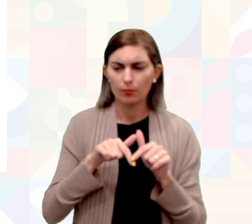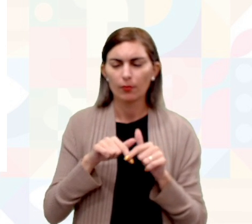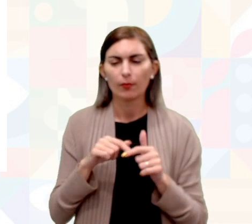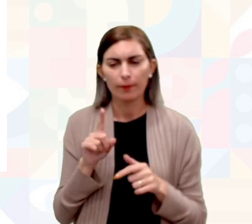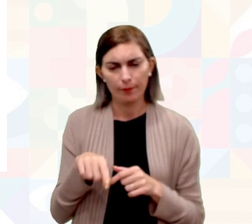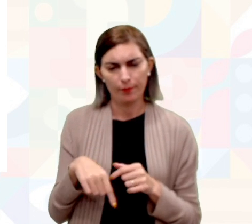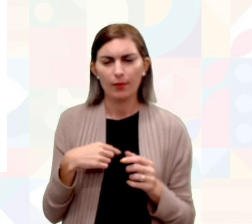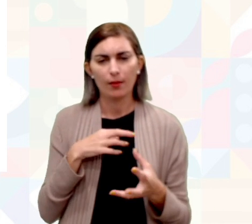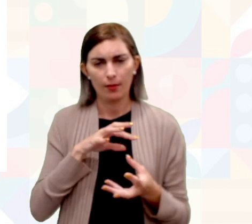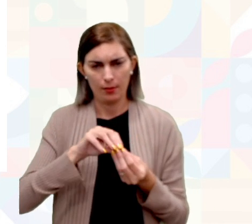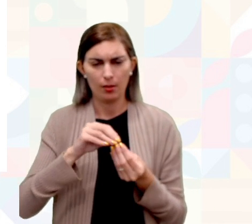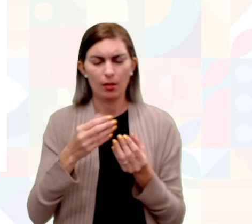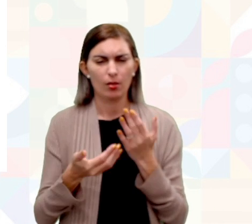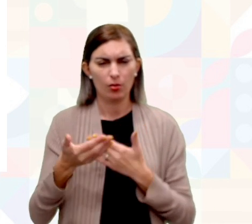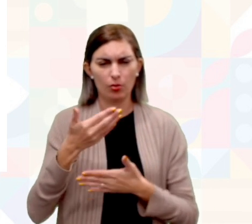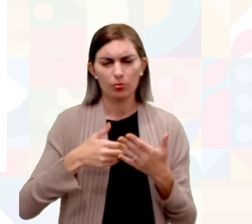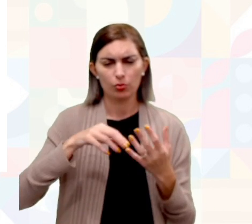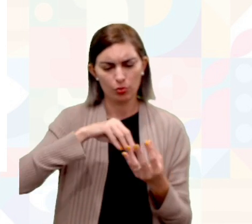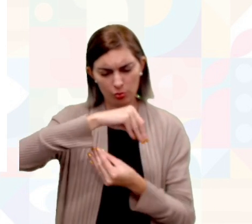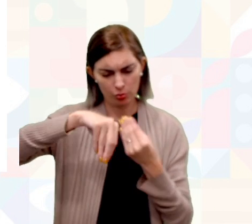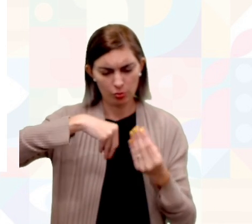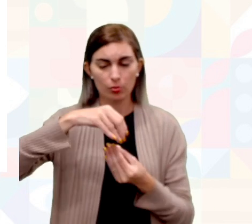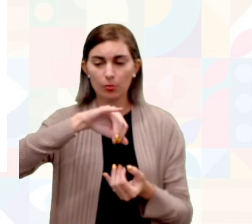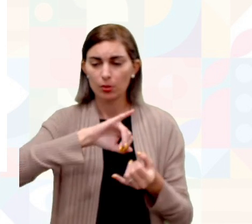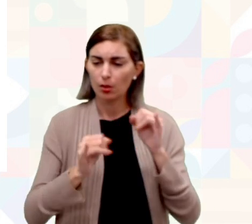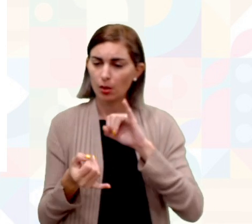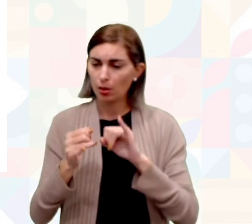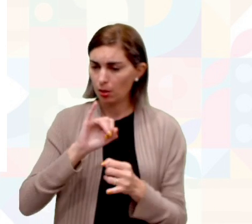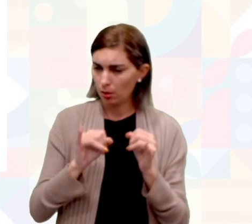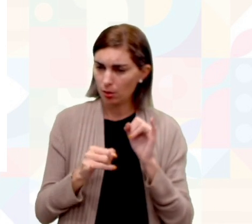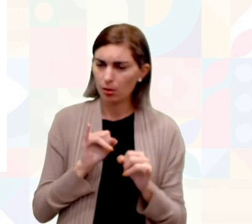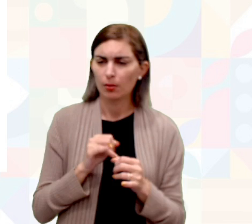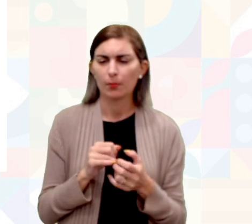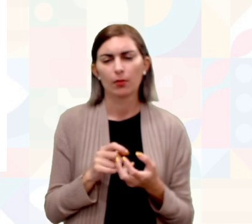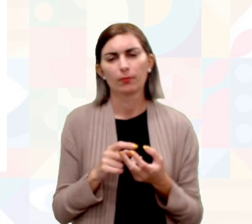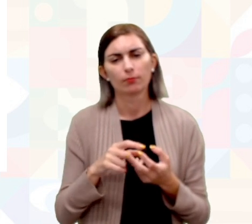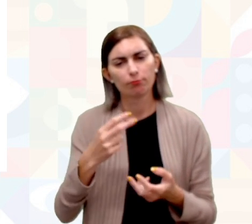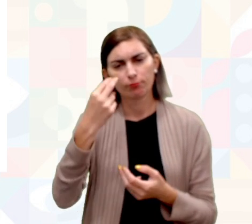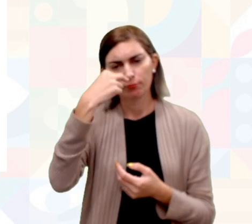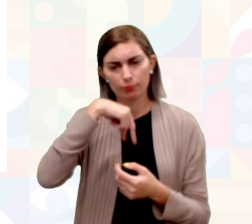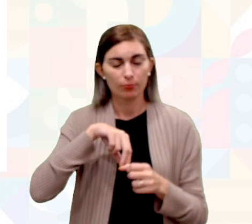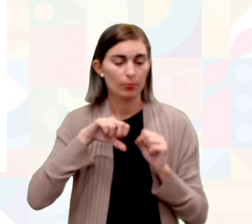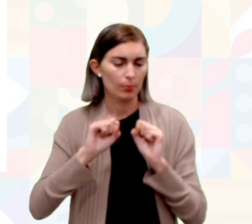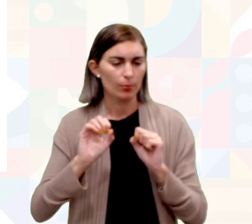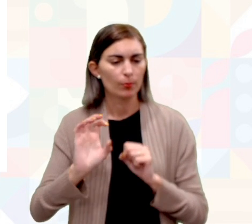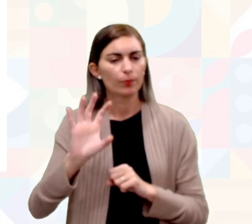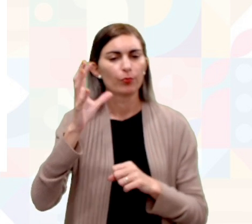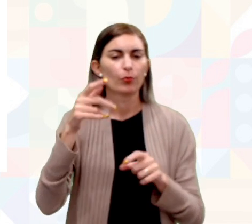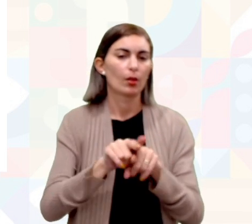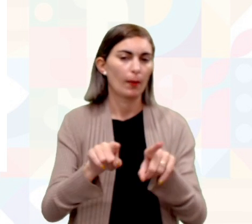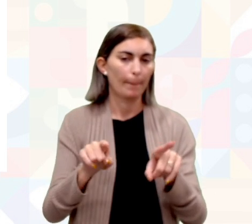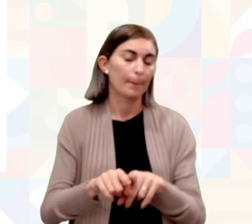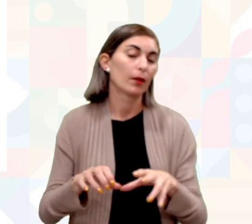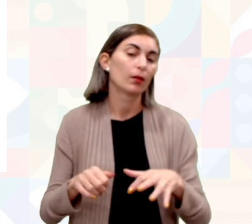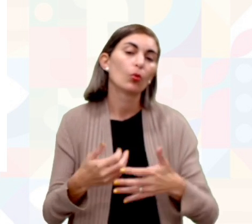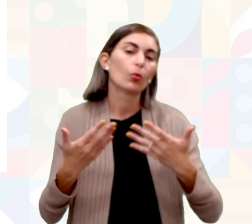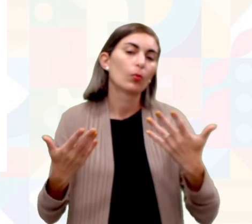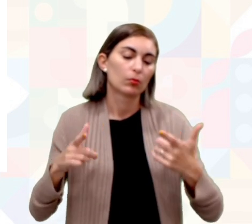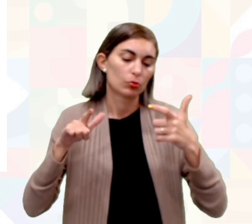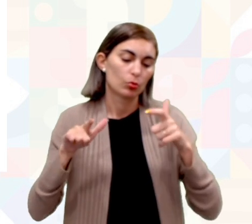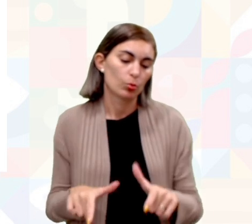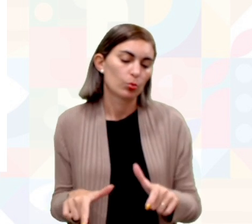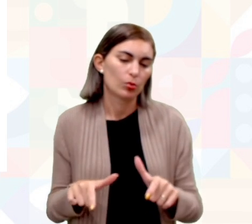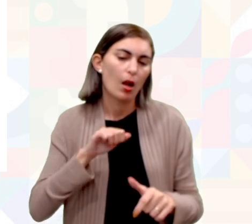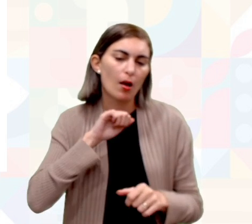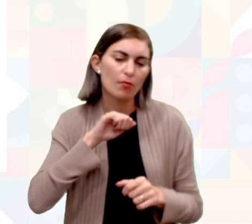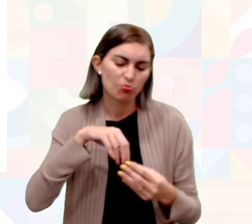Através da inalação, através de algumas substâncias químicas, né, que são nocivas quando inaladas, o que pode acontecer também quando estamos em um local